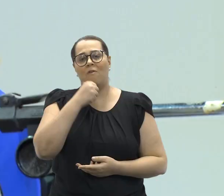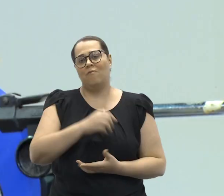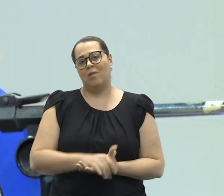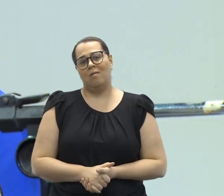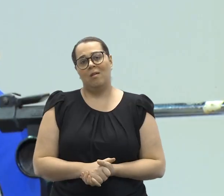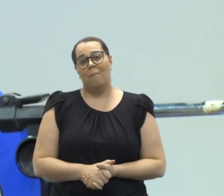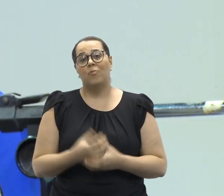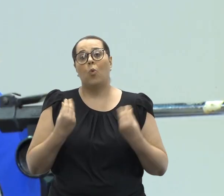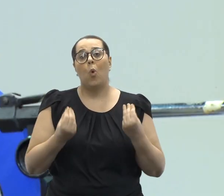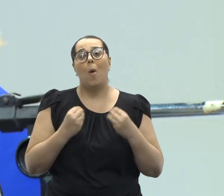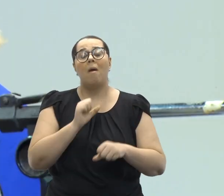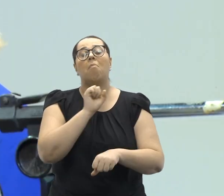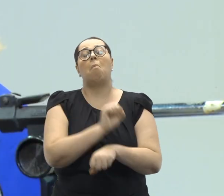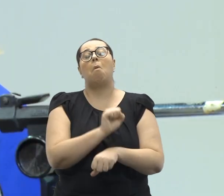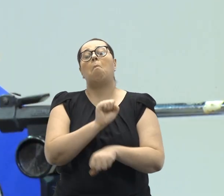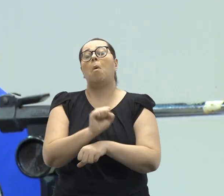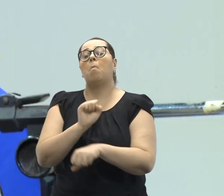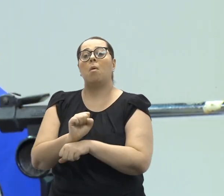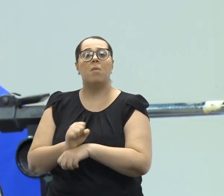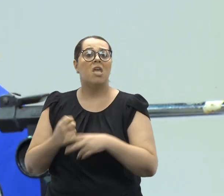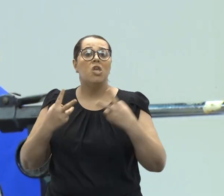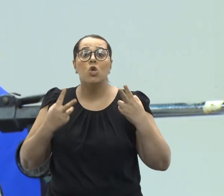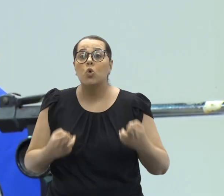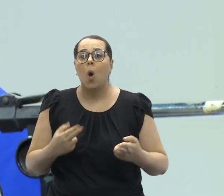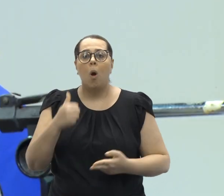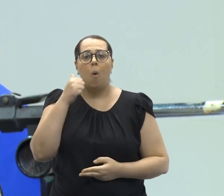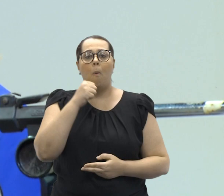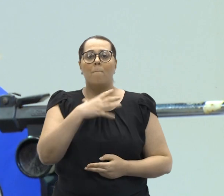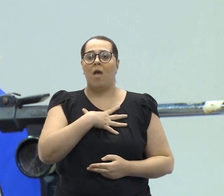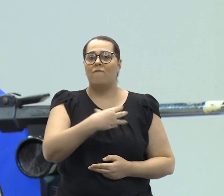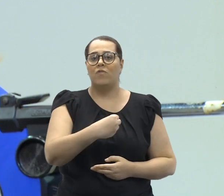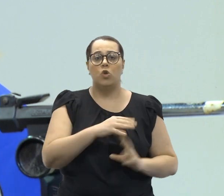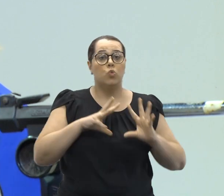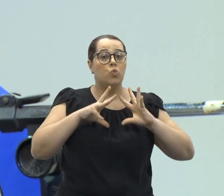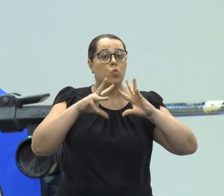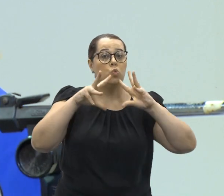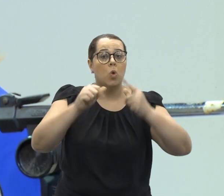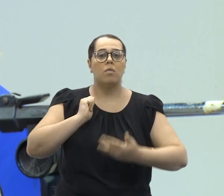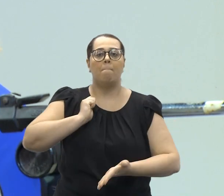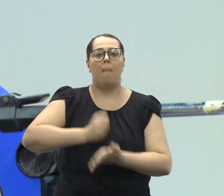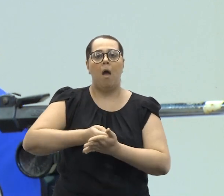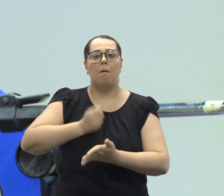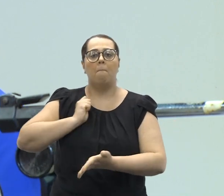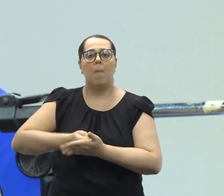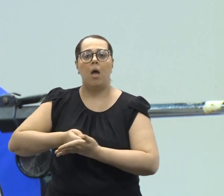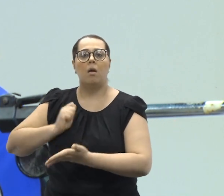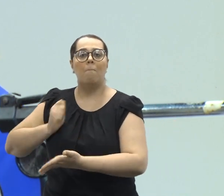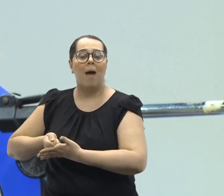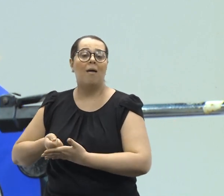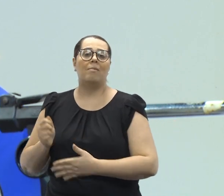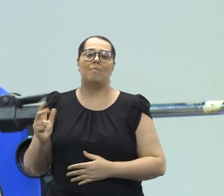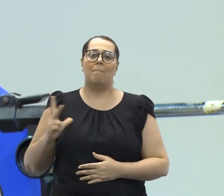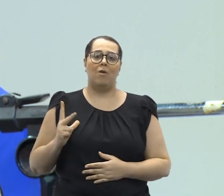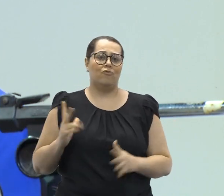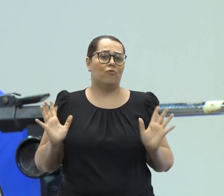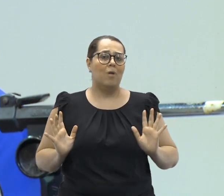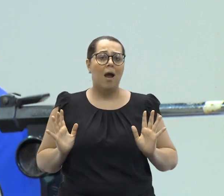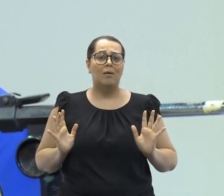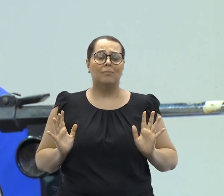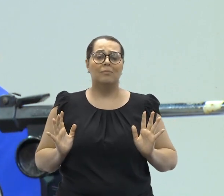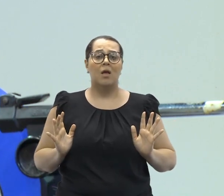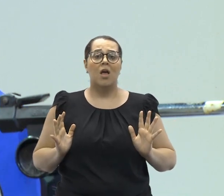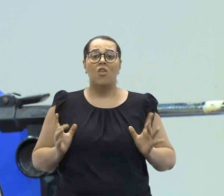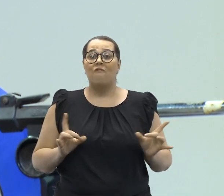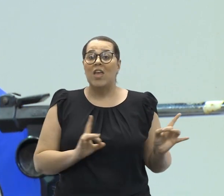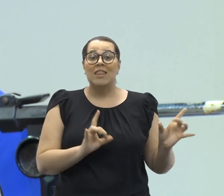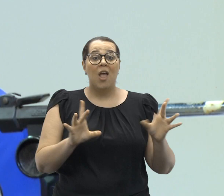que eu vou esperar todo esse tempo? Porque da minha filha foi exatamente isso. Tudo quanto era exame a gente pagava, a gente não recorria, a gente corria